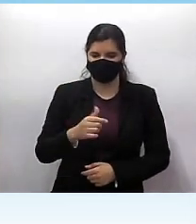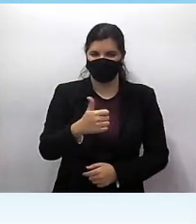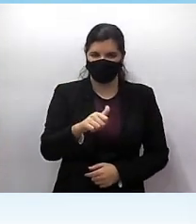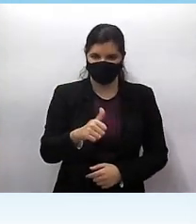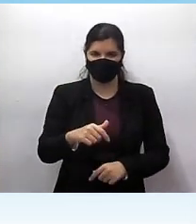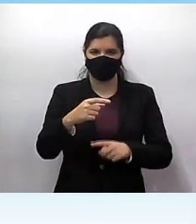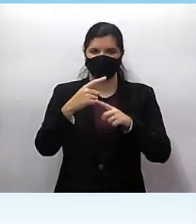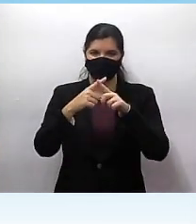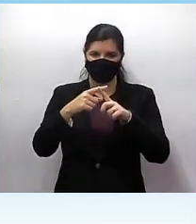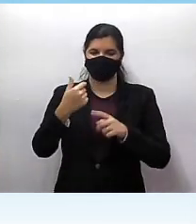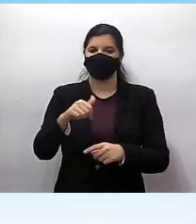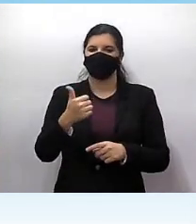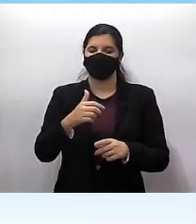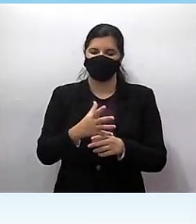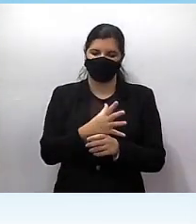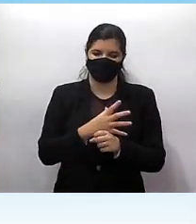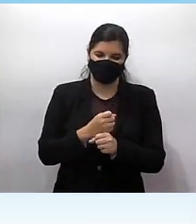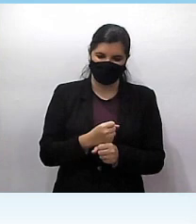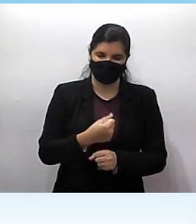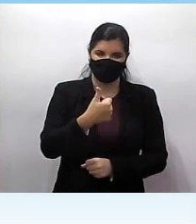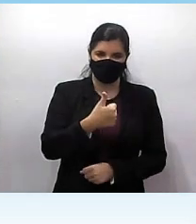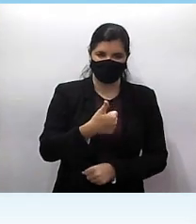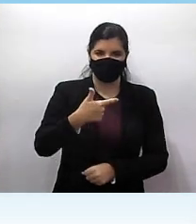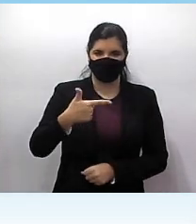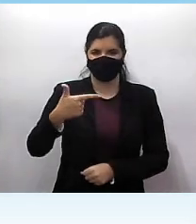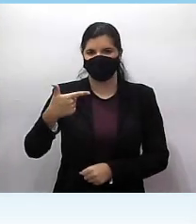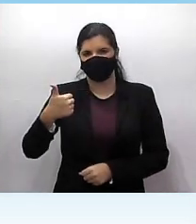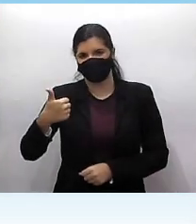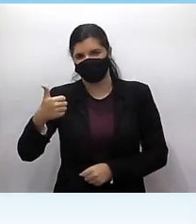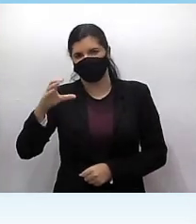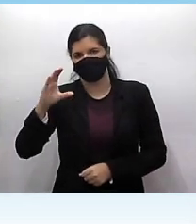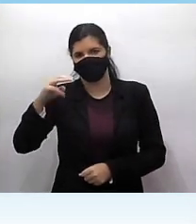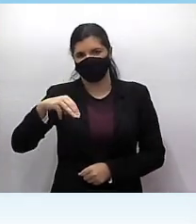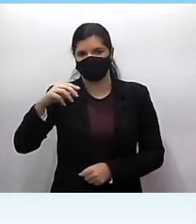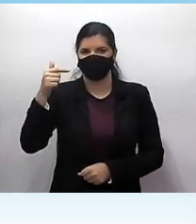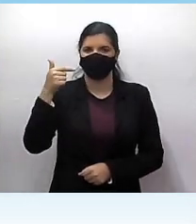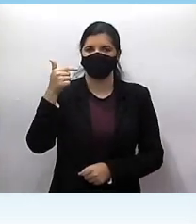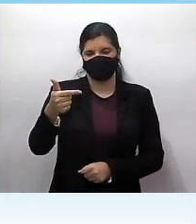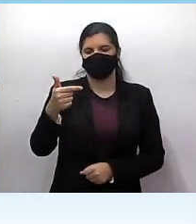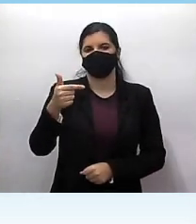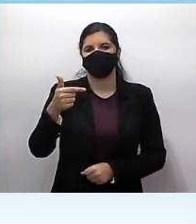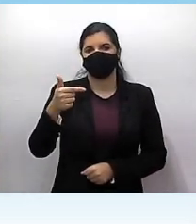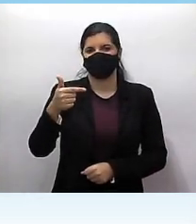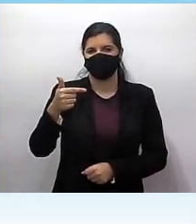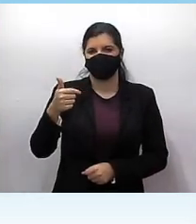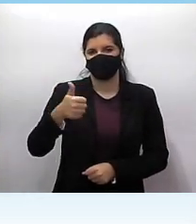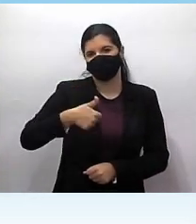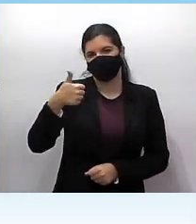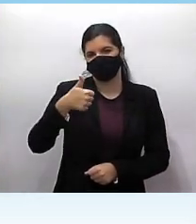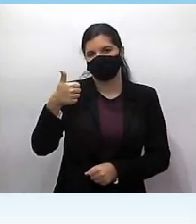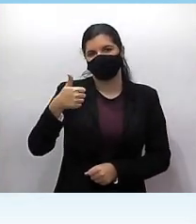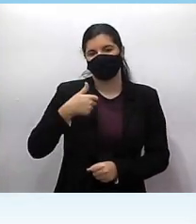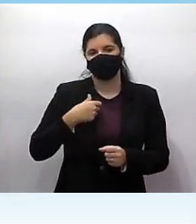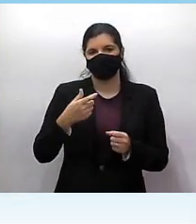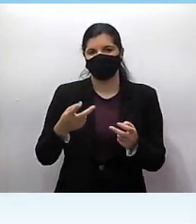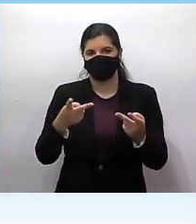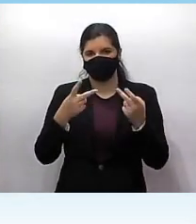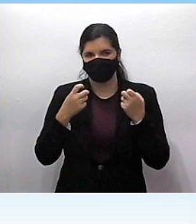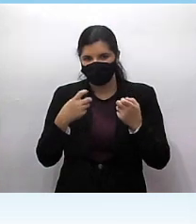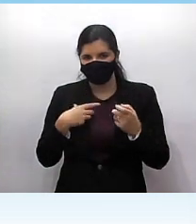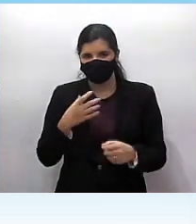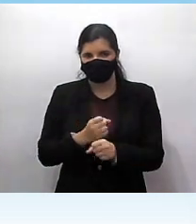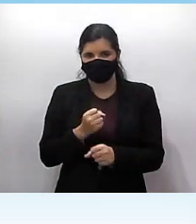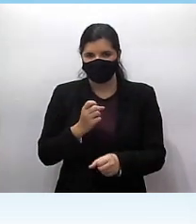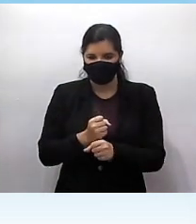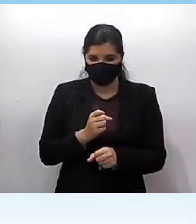11 vezes 11, que vai dar 121 centímetros quadrados. Primeiro, eu vou verificar que se eu